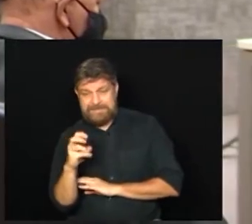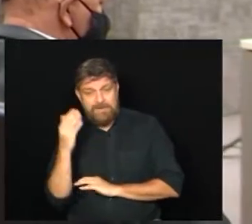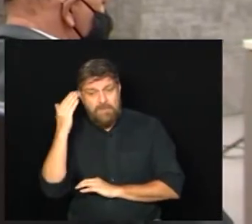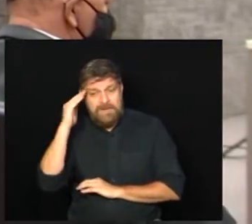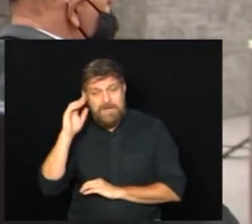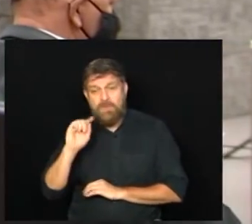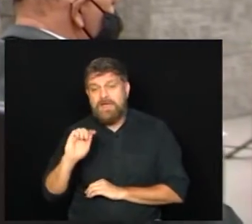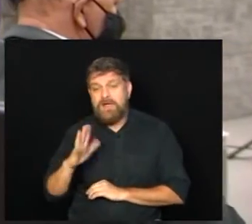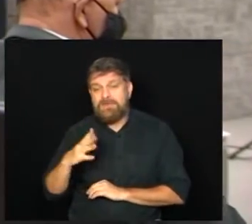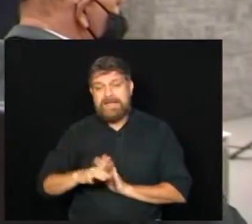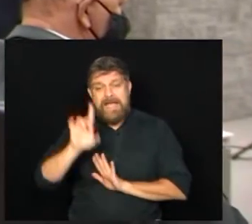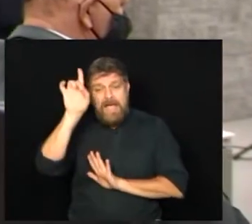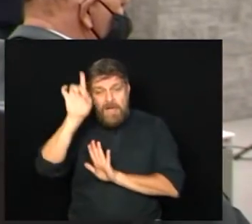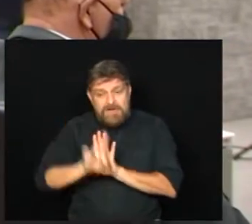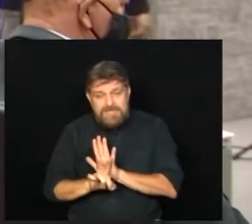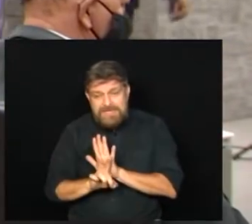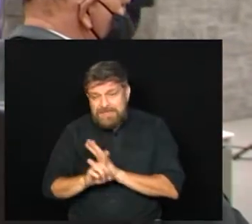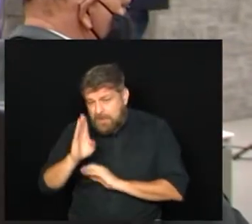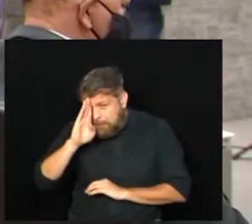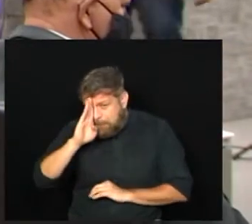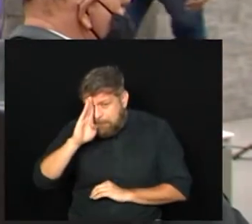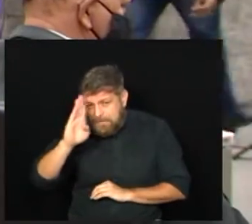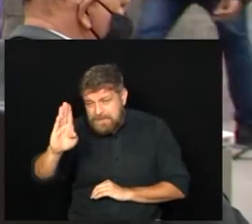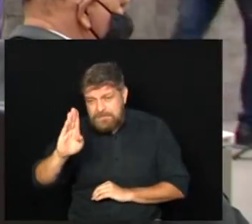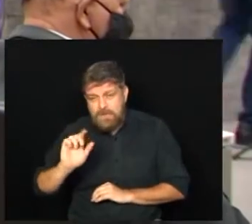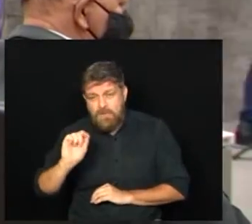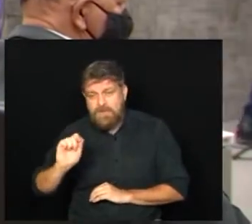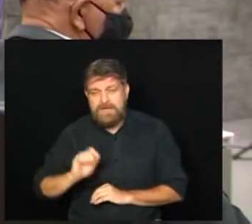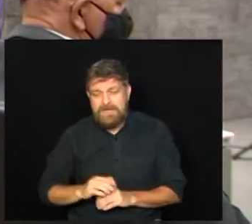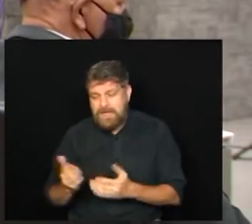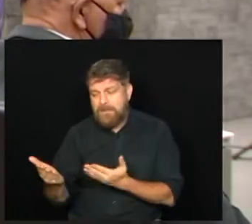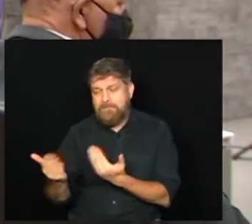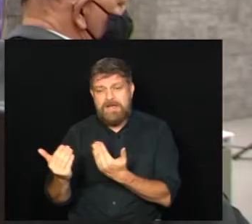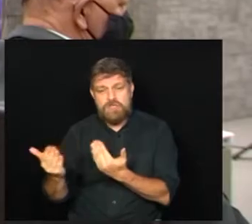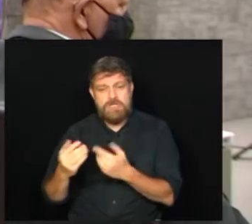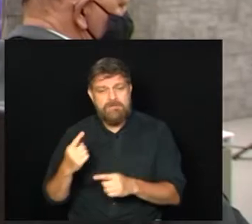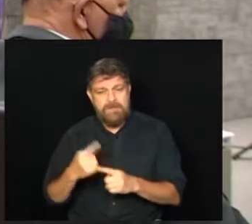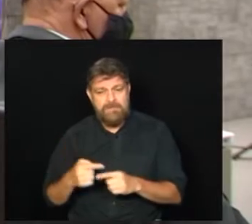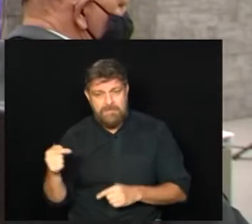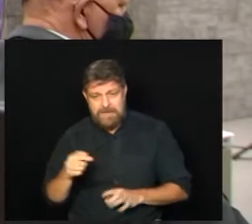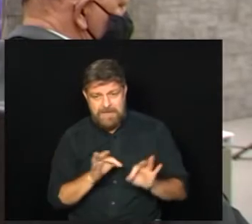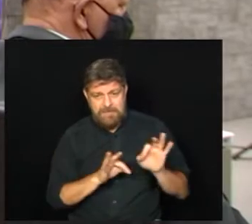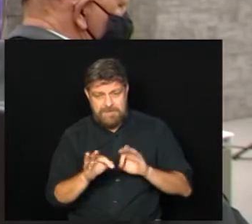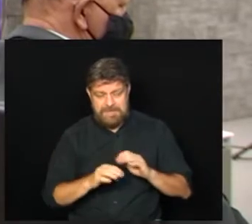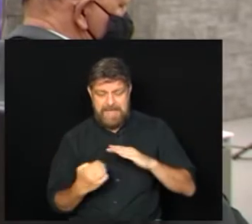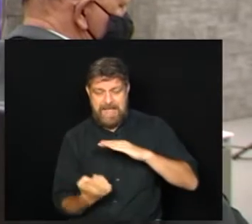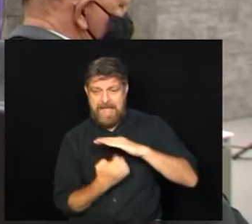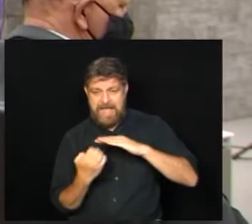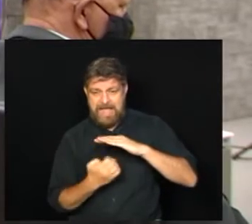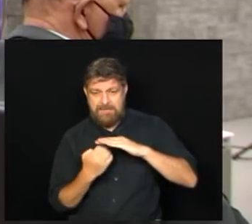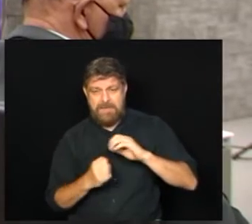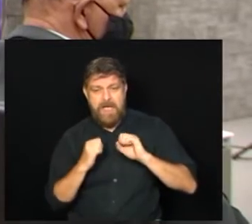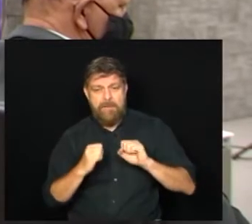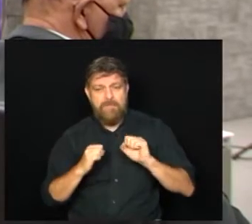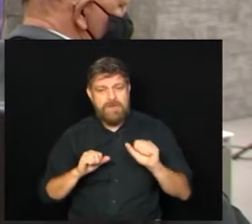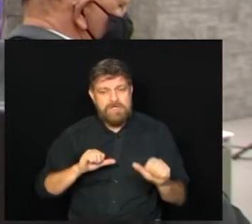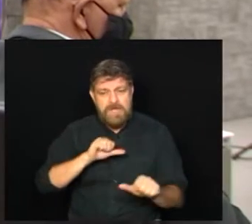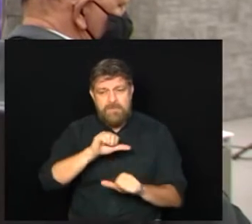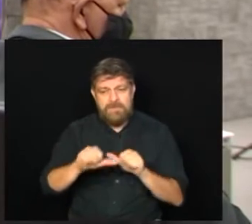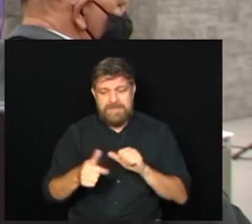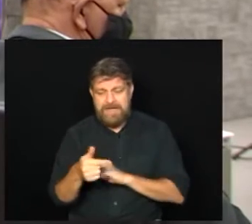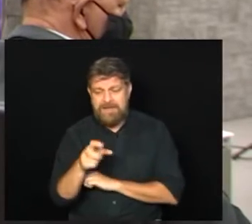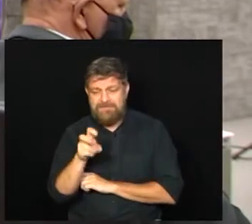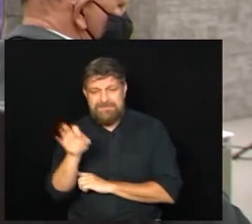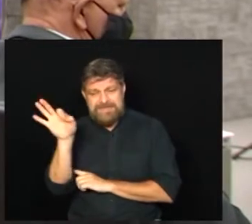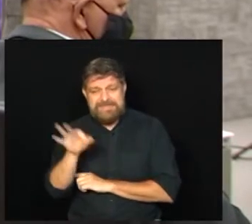vai tirar os direitos, em especial dos mais jovens, porque ele possibilita para as empresas que elas possam trocar até 25%